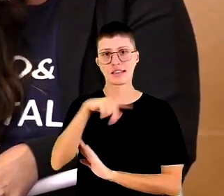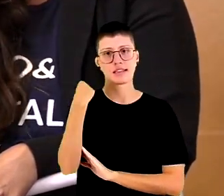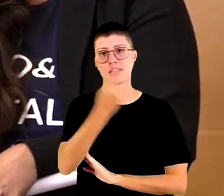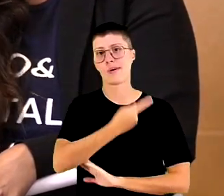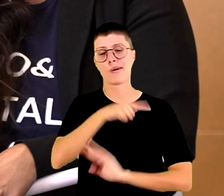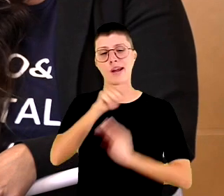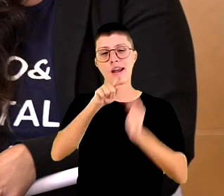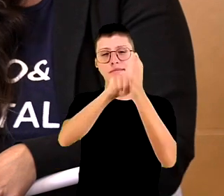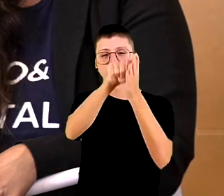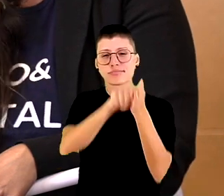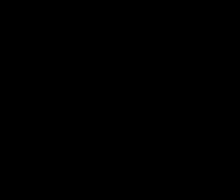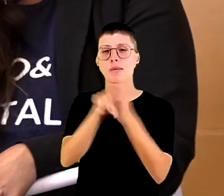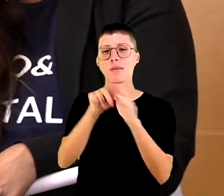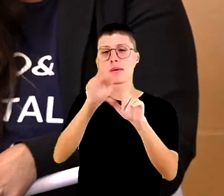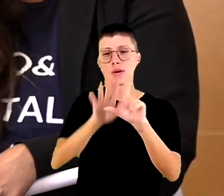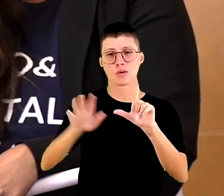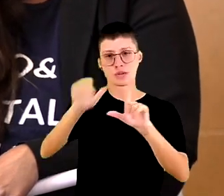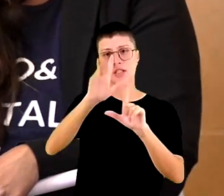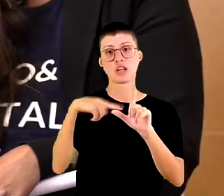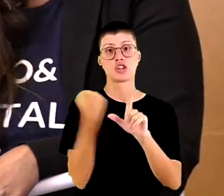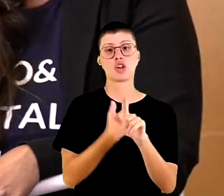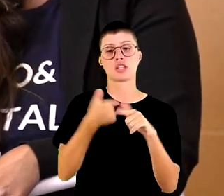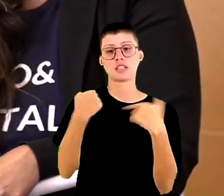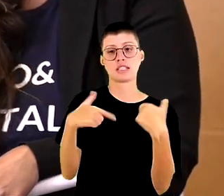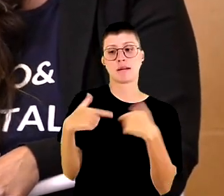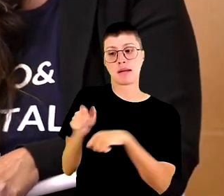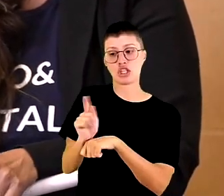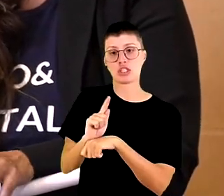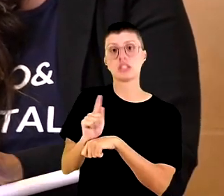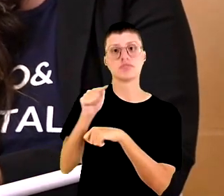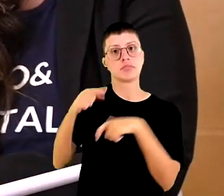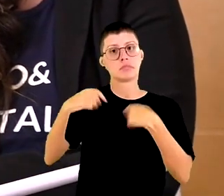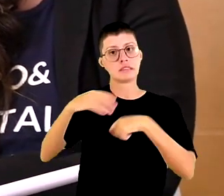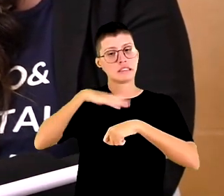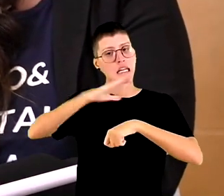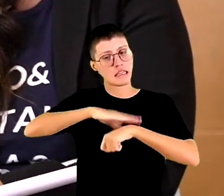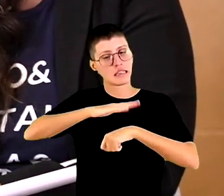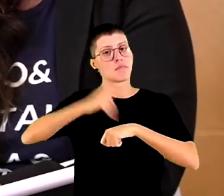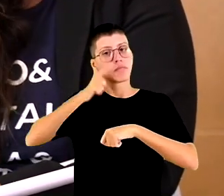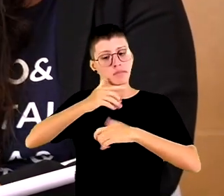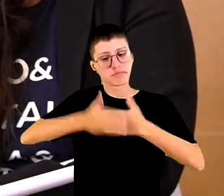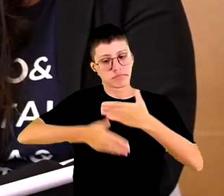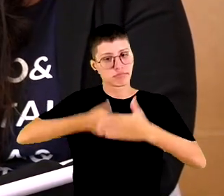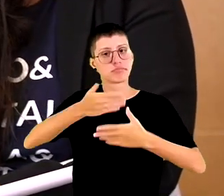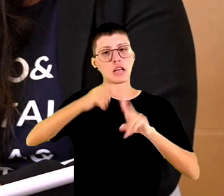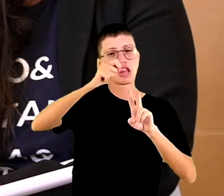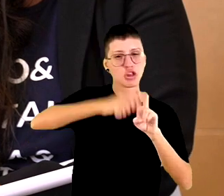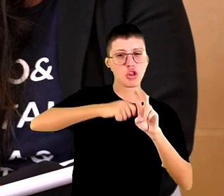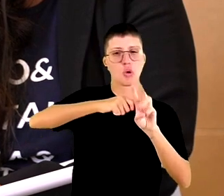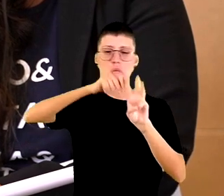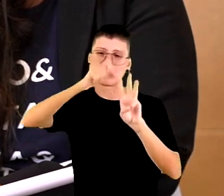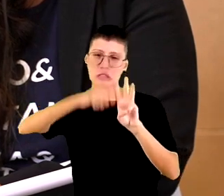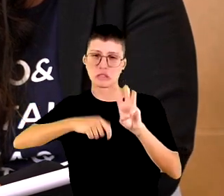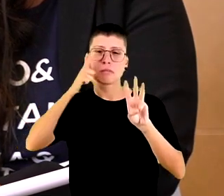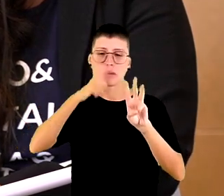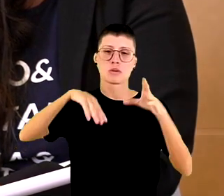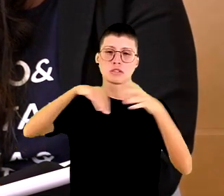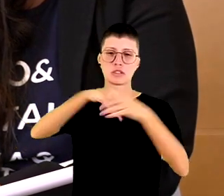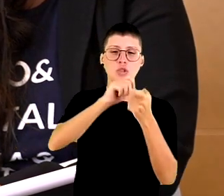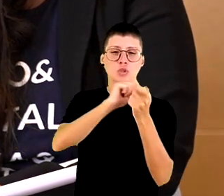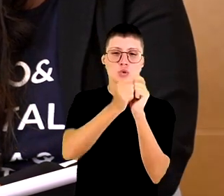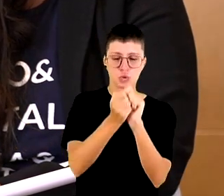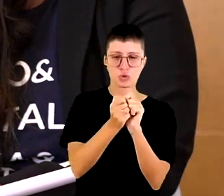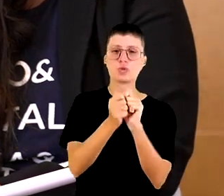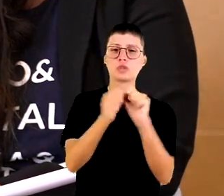é uma plataforma de gestão. Né? Isso requer mais tempo na implantação, né? 2 a 3 meses para você incorporar os dados dos nossos clientes aqui, eles usarem